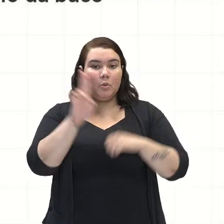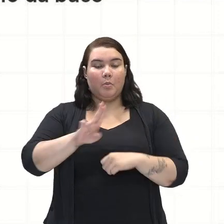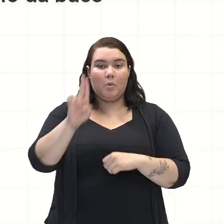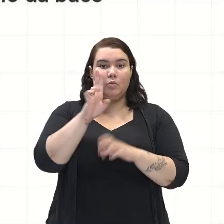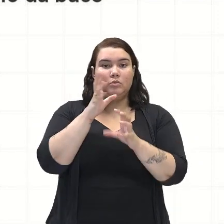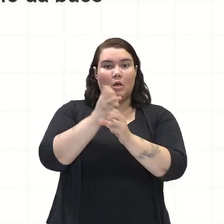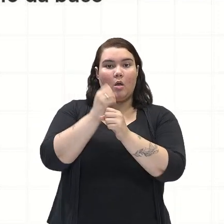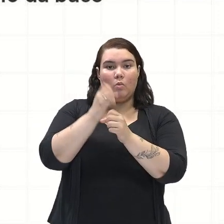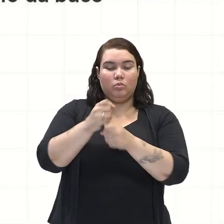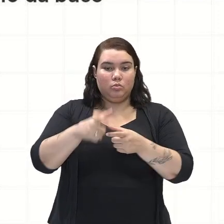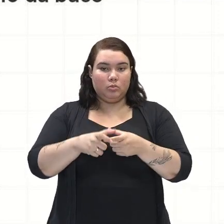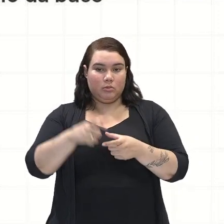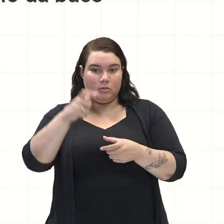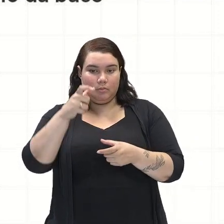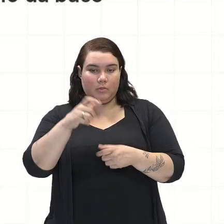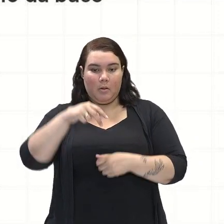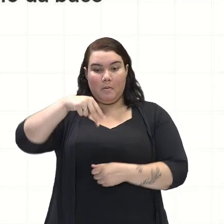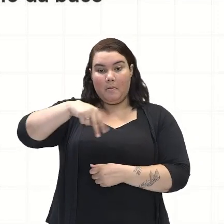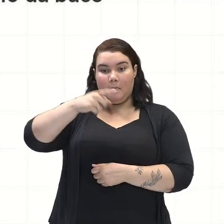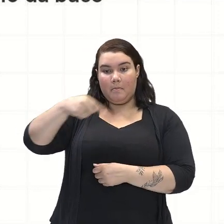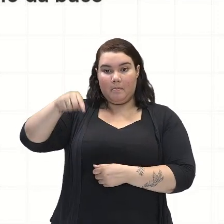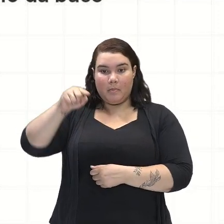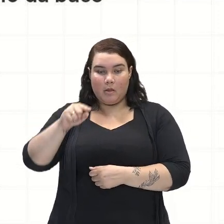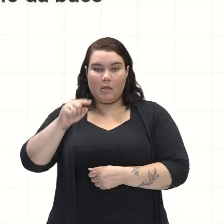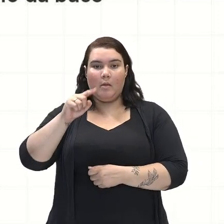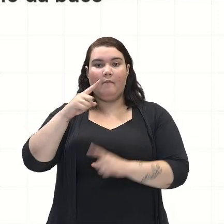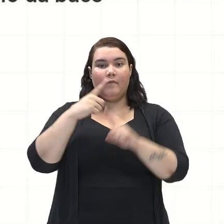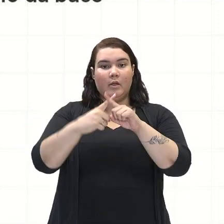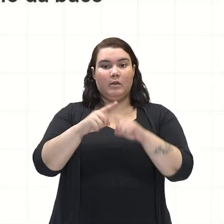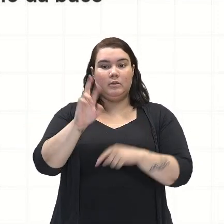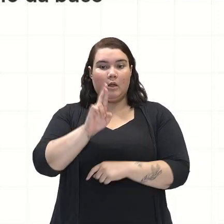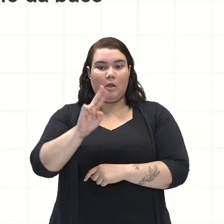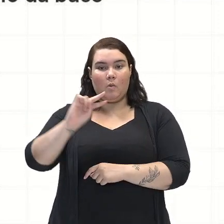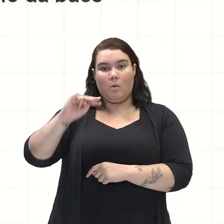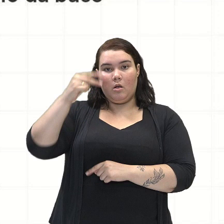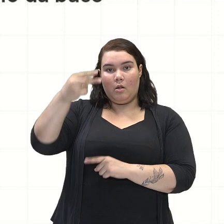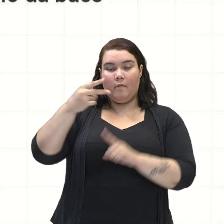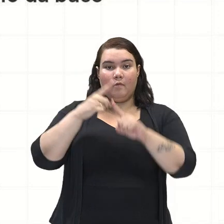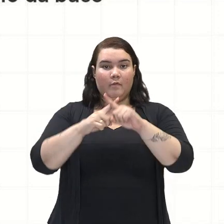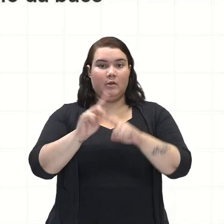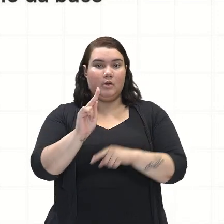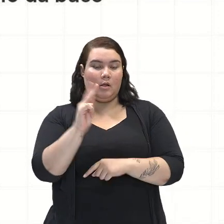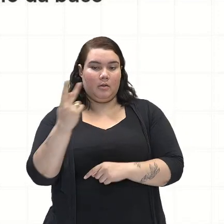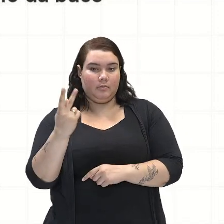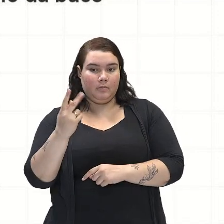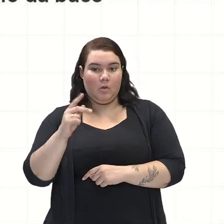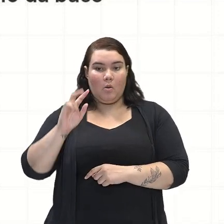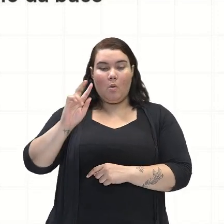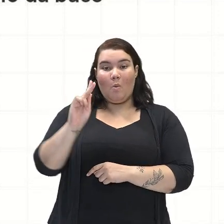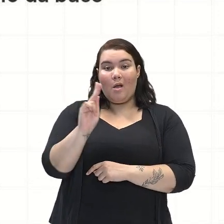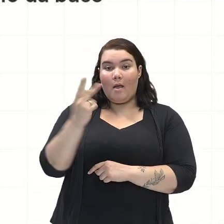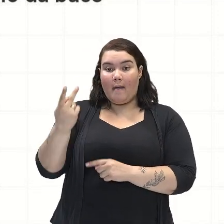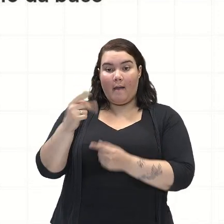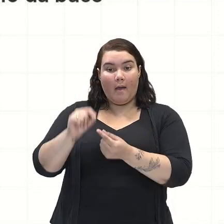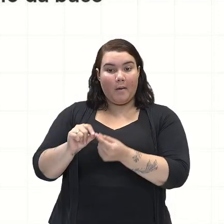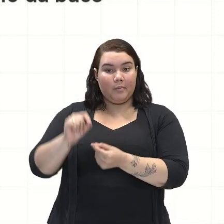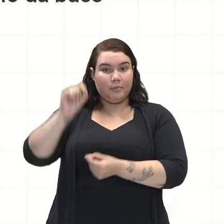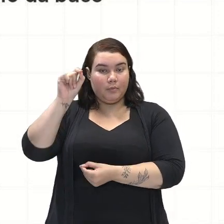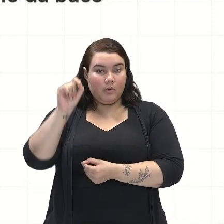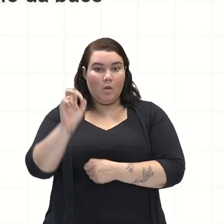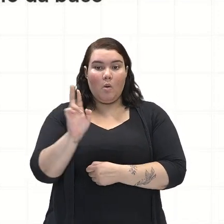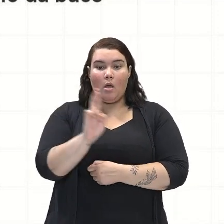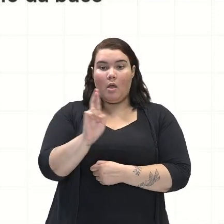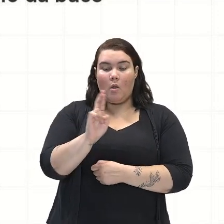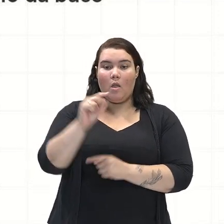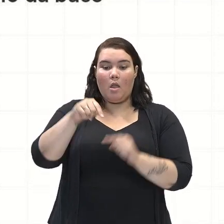cilindro, ela é πr² vezes h, ó, onde o h é a altura e r